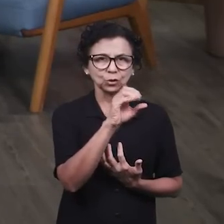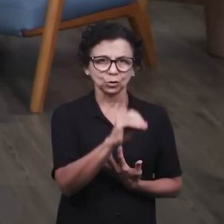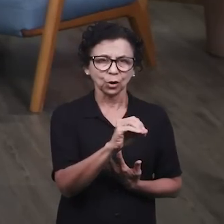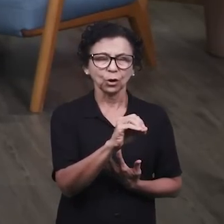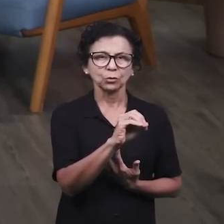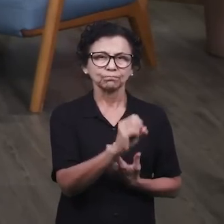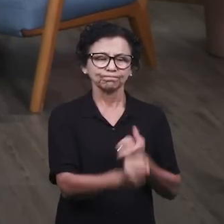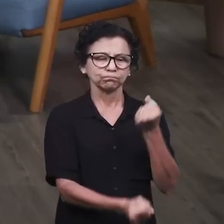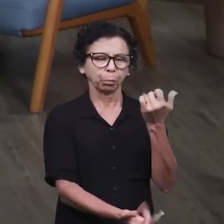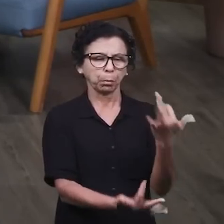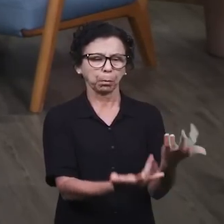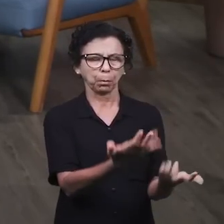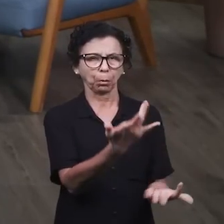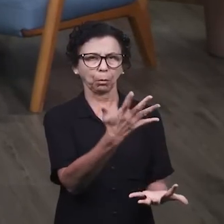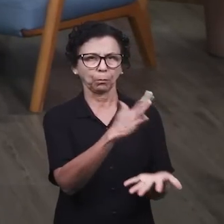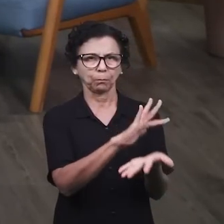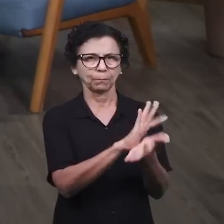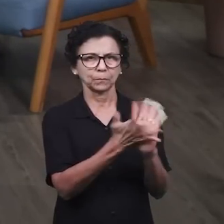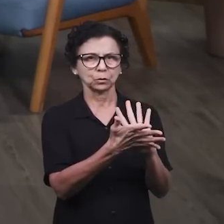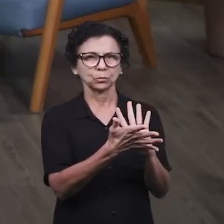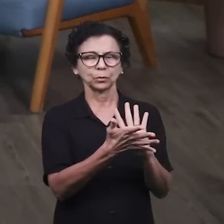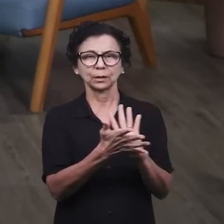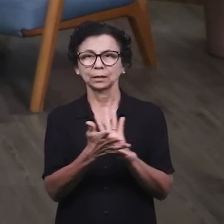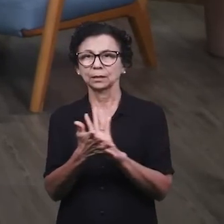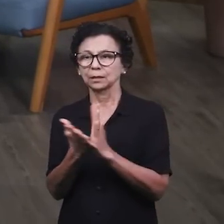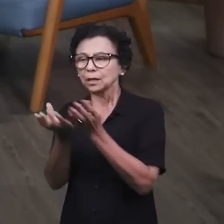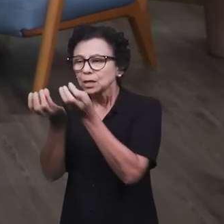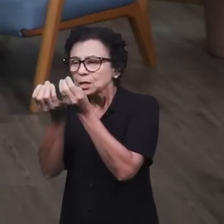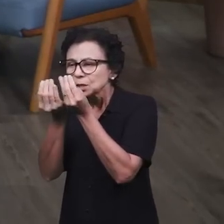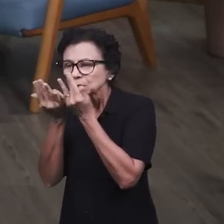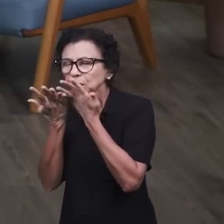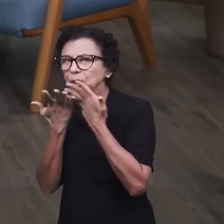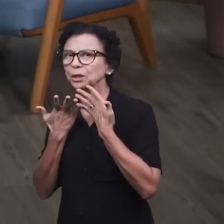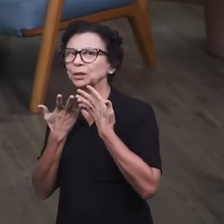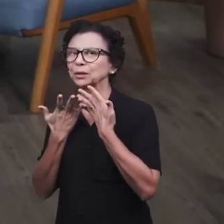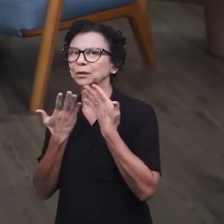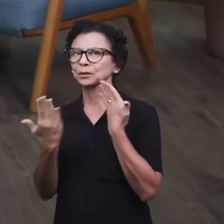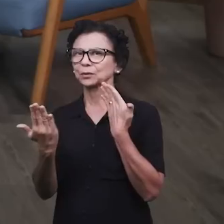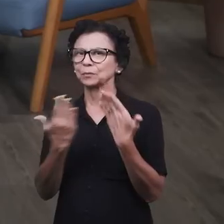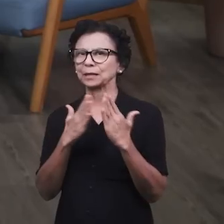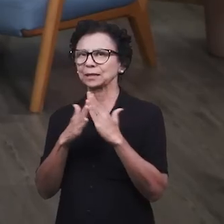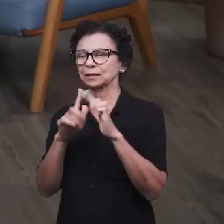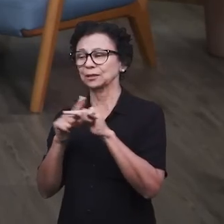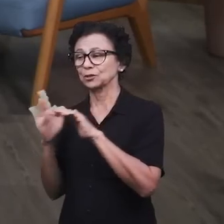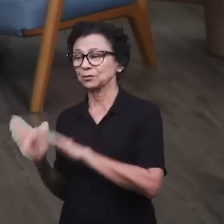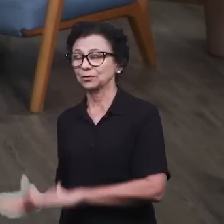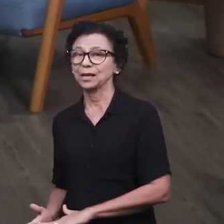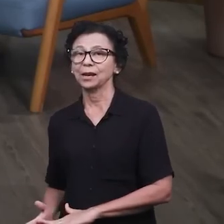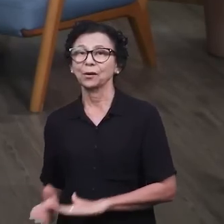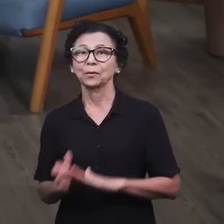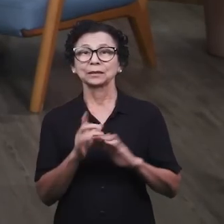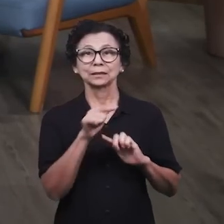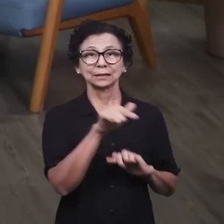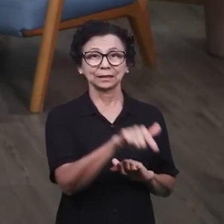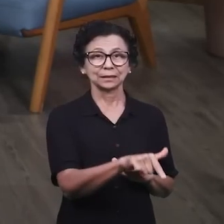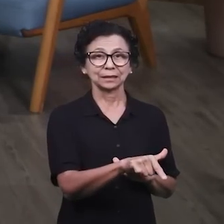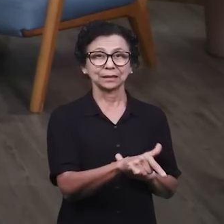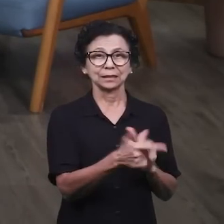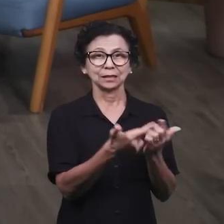acontecer o que está aqui. O trigo vai para o meu celeiro e o joio vai ser queimado. Ou seja,